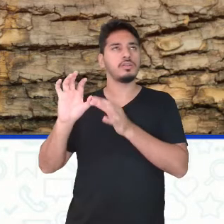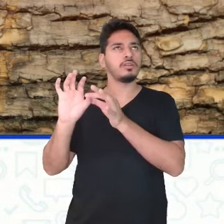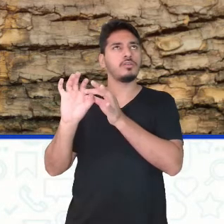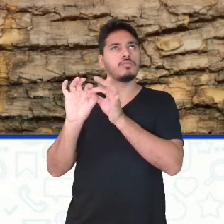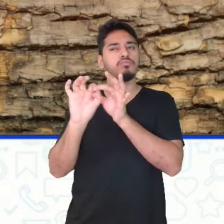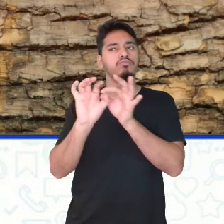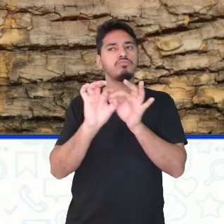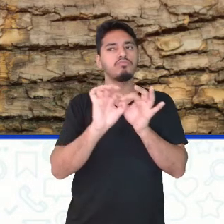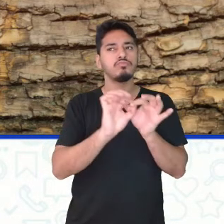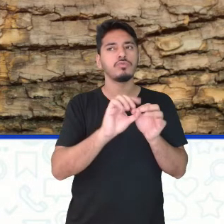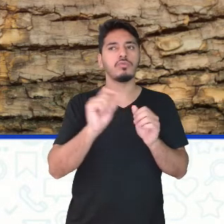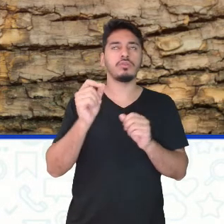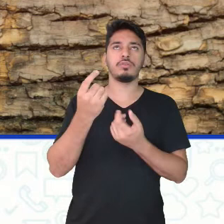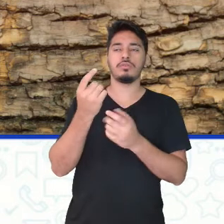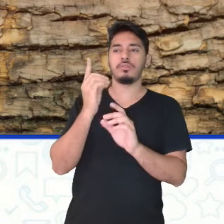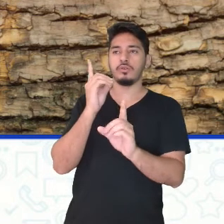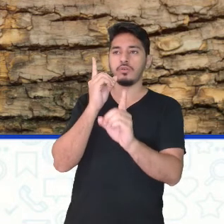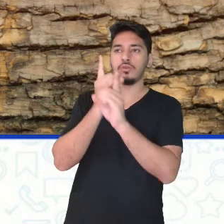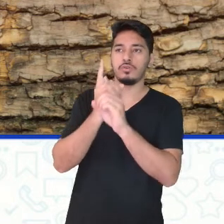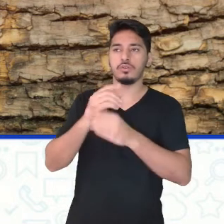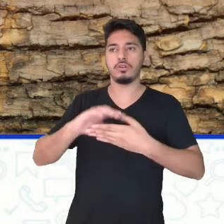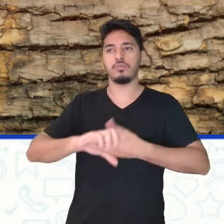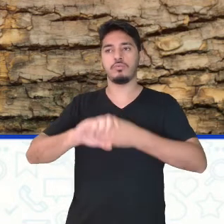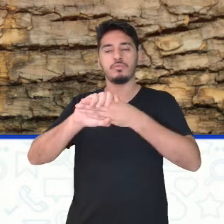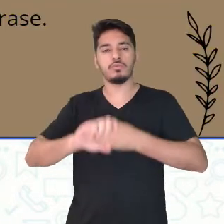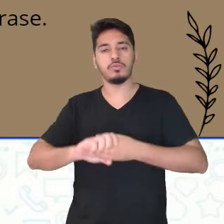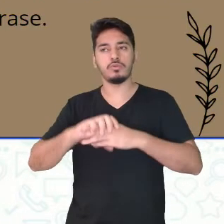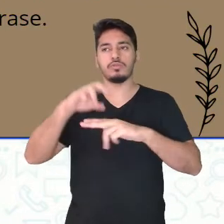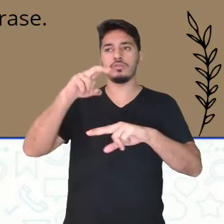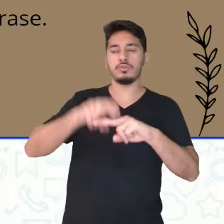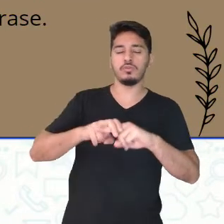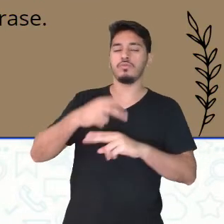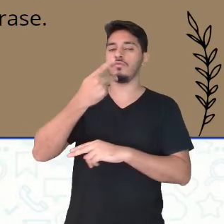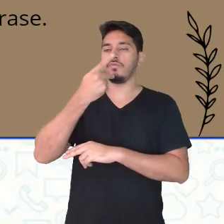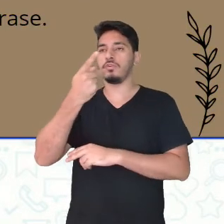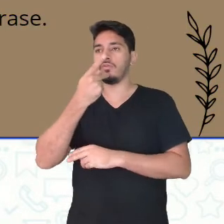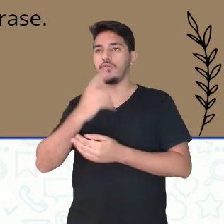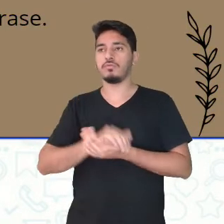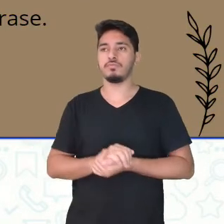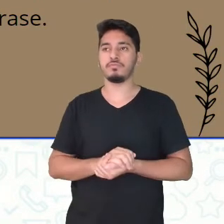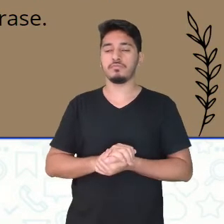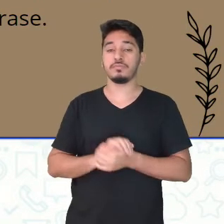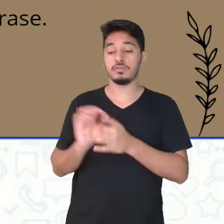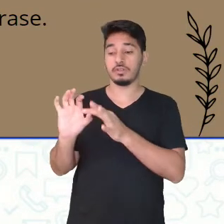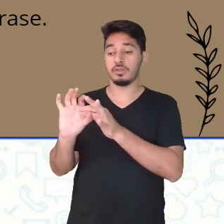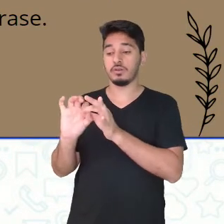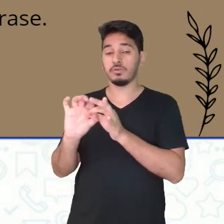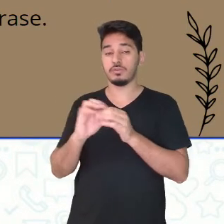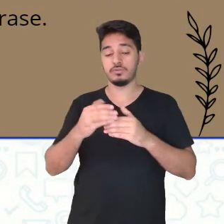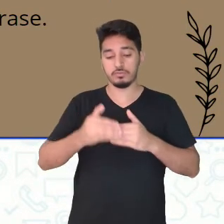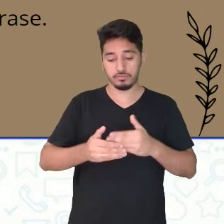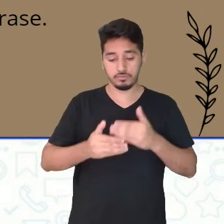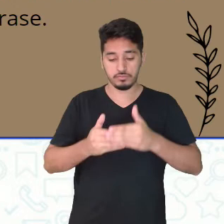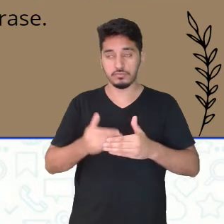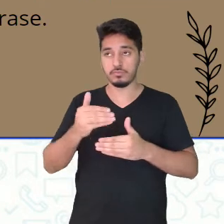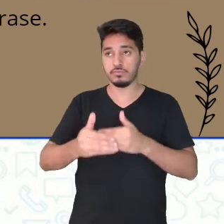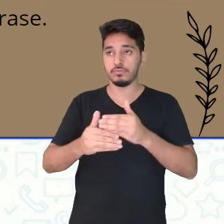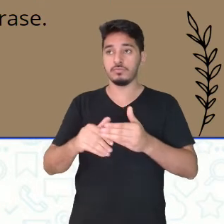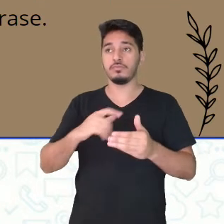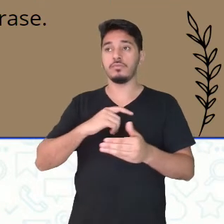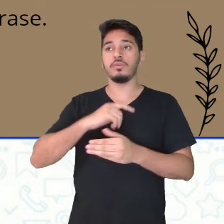ações. Encontrei, cumprimentou-me, sentou-se e falou. A coesão sequencial fornece, além da ideia de